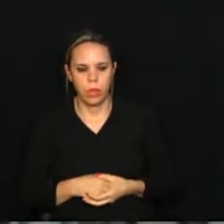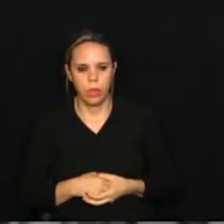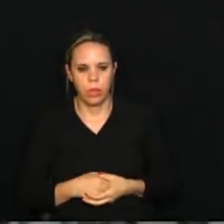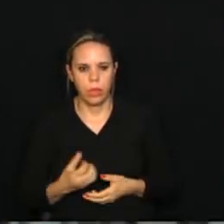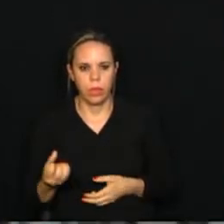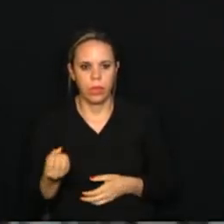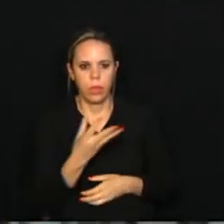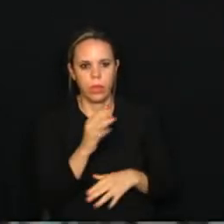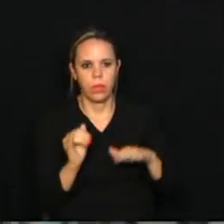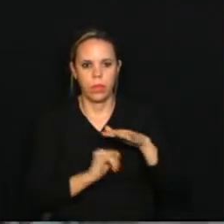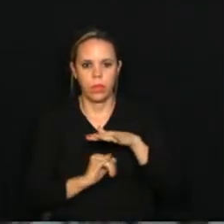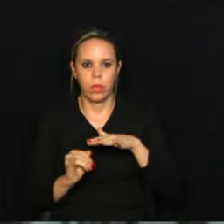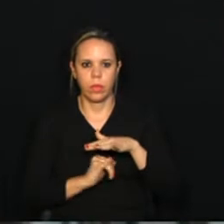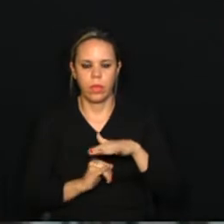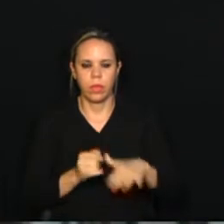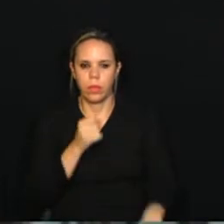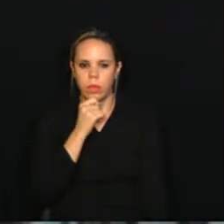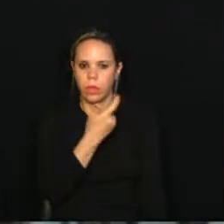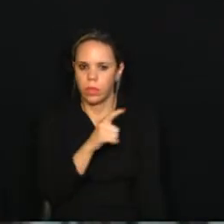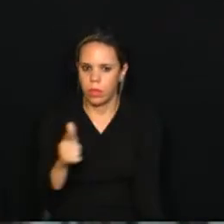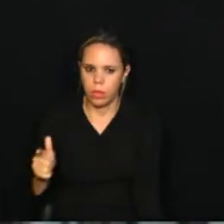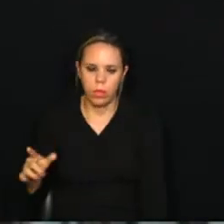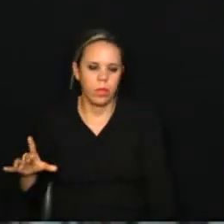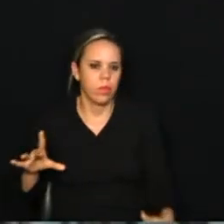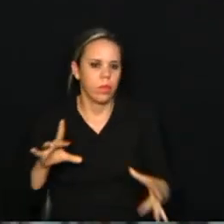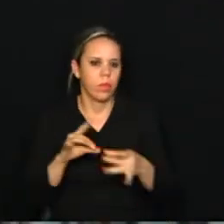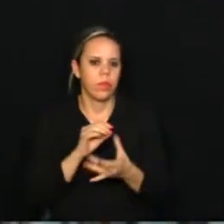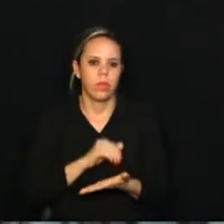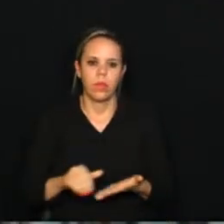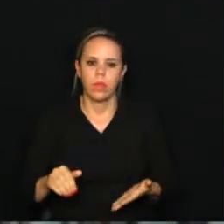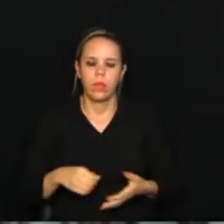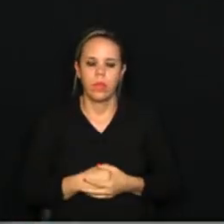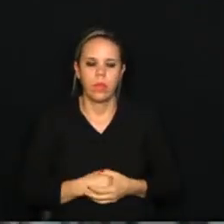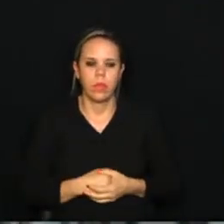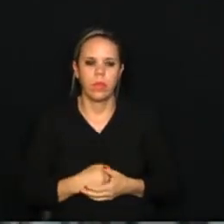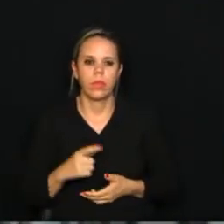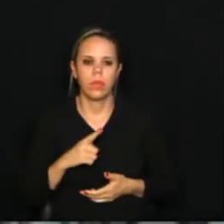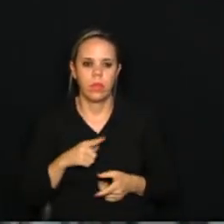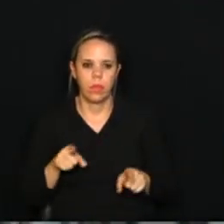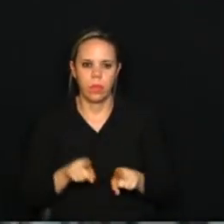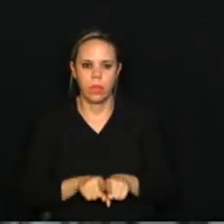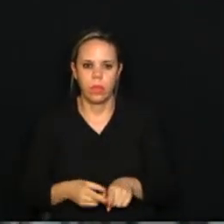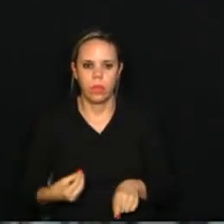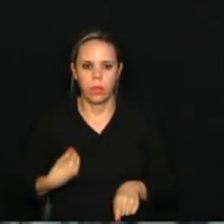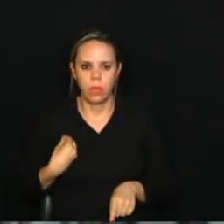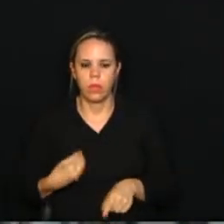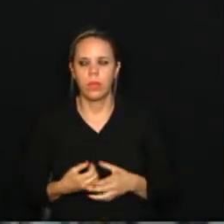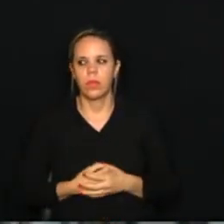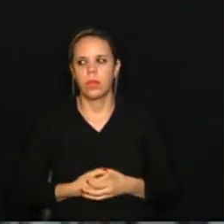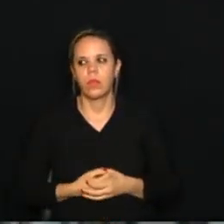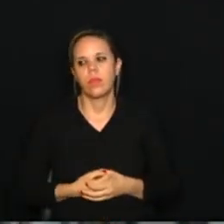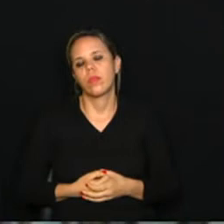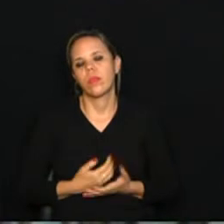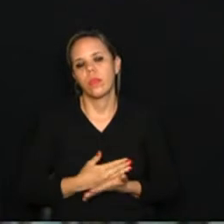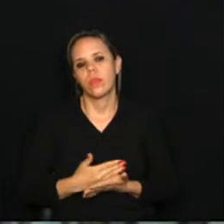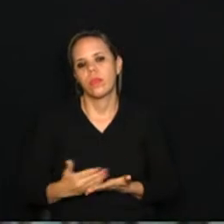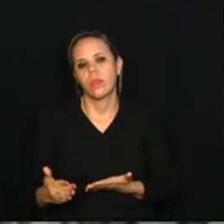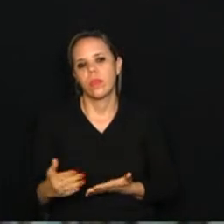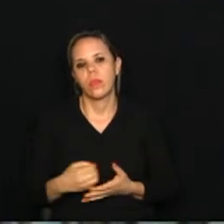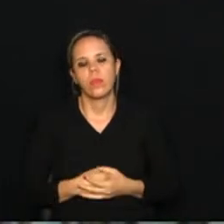novas entidades que ainda não tenham convênio com a secretaria, nós também estamos